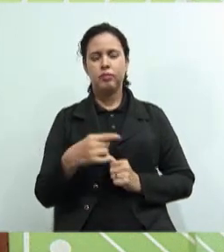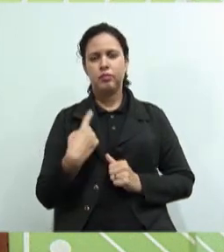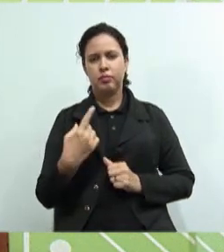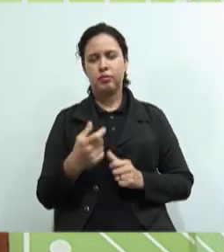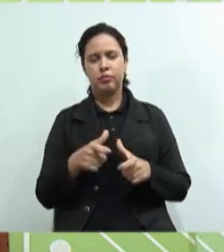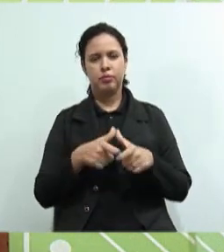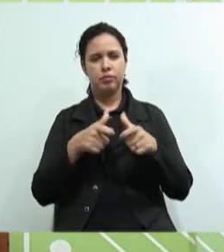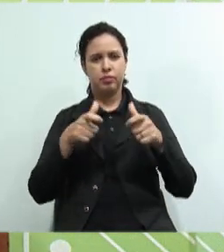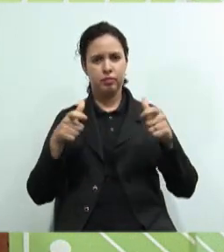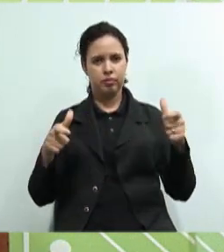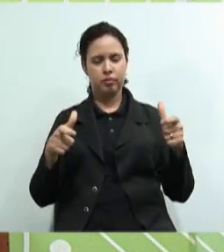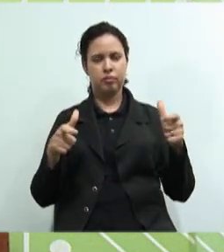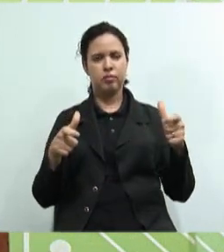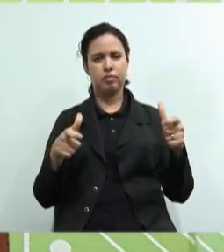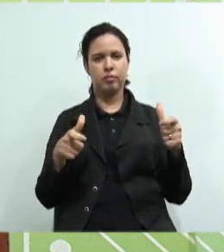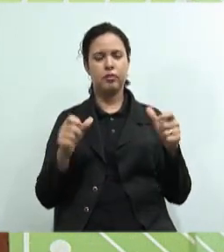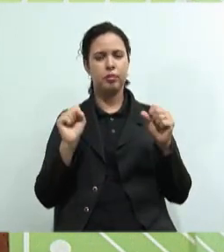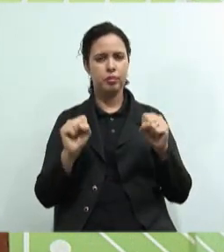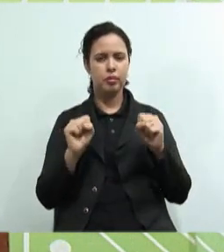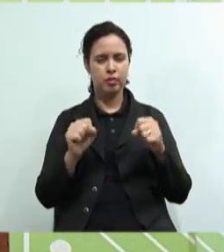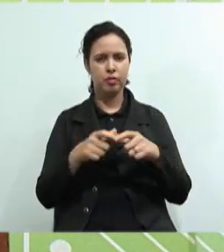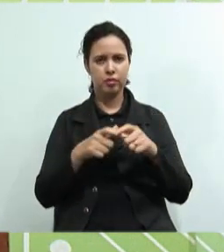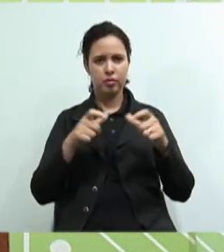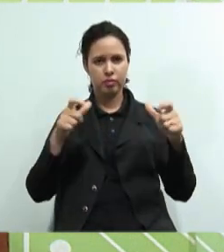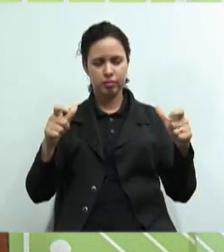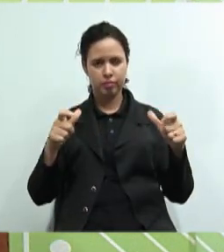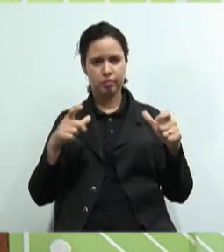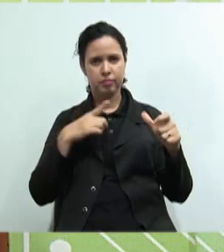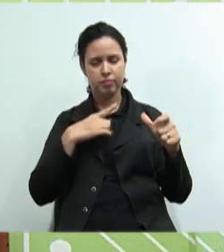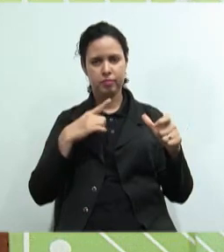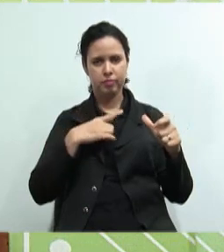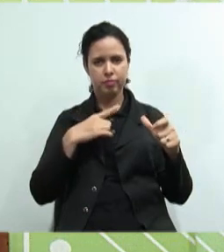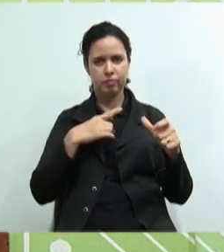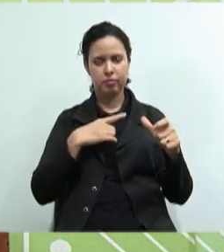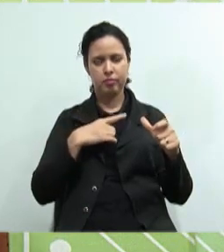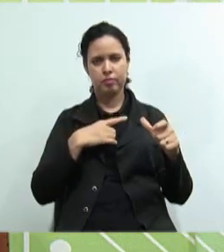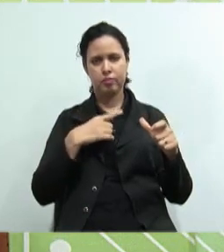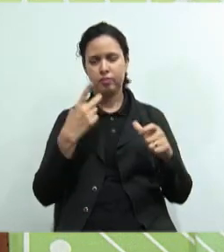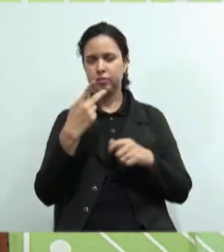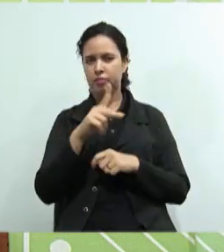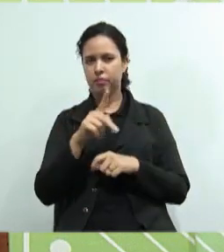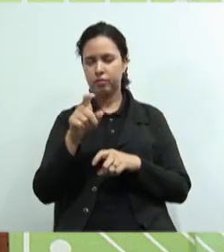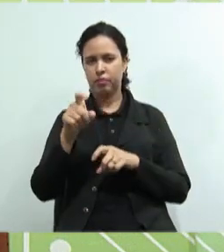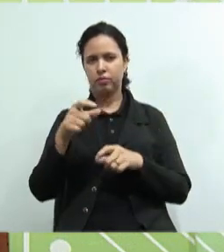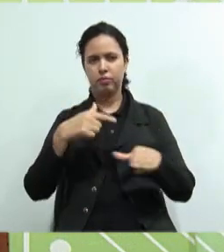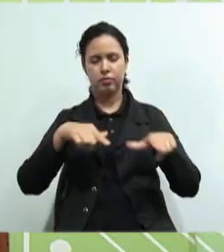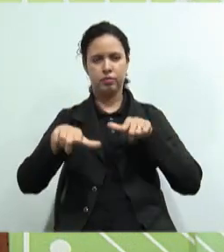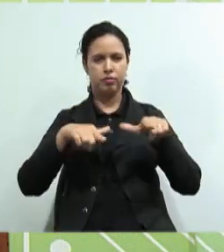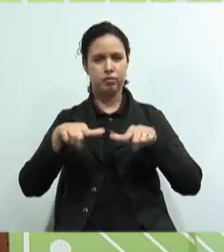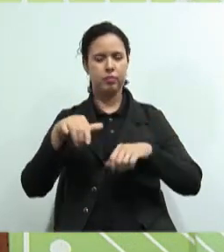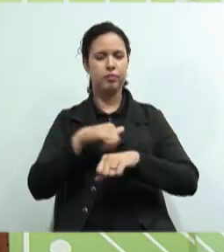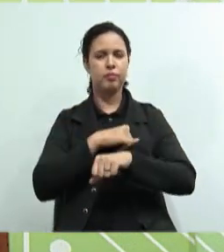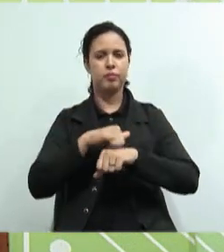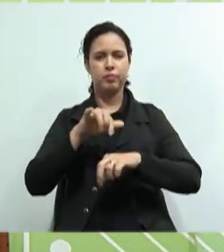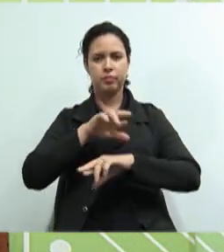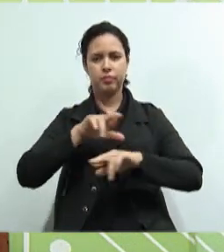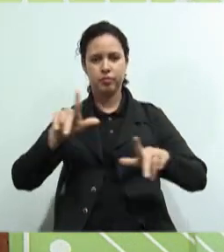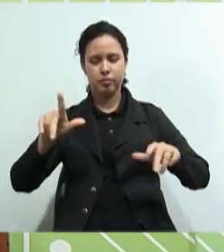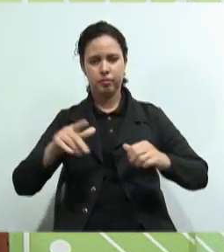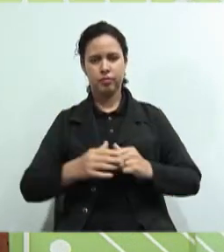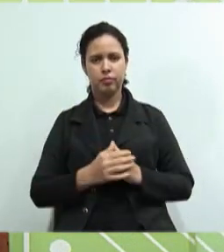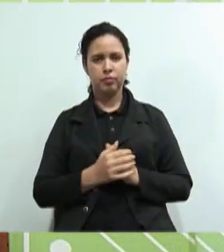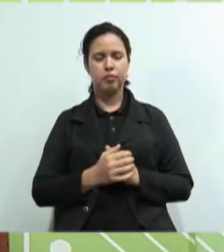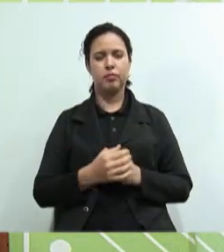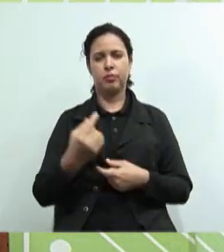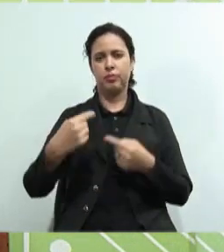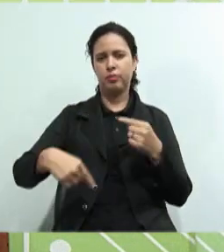grande produtor, ele pode aumentar, tem uma grande quantidade de terra, ele pode aumentar a sua produção, a estratégia vai ser diferente. Mas se a gente está